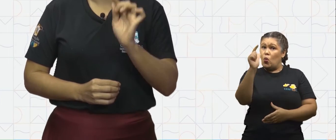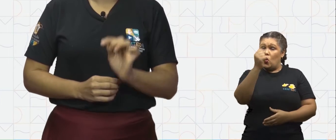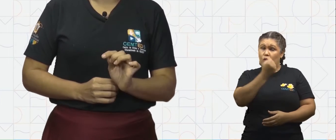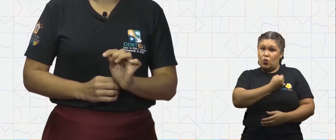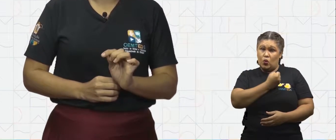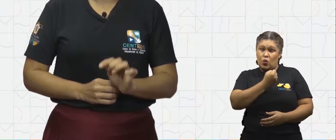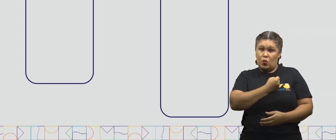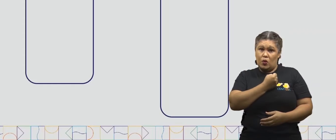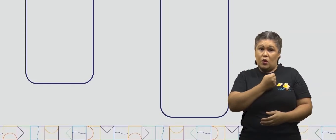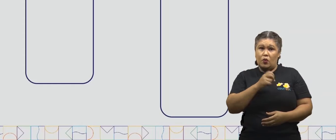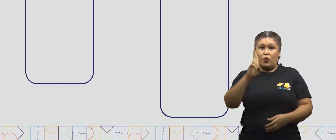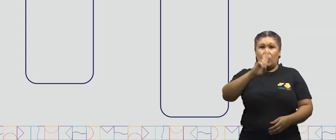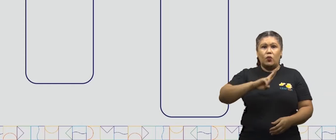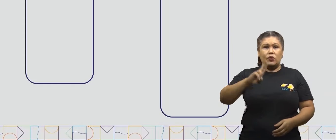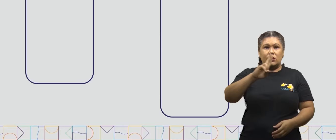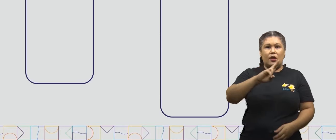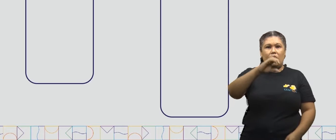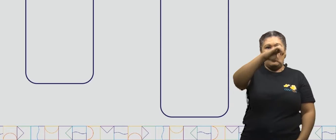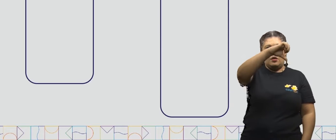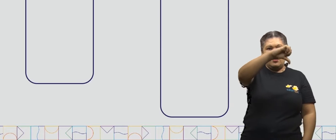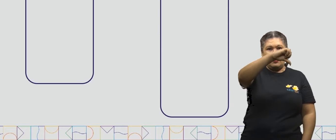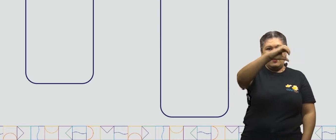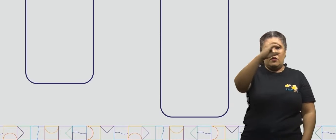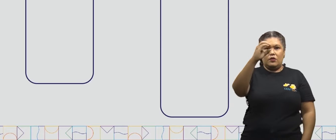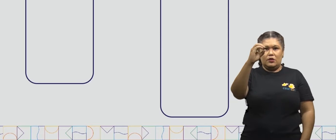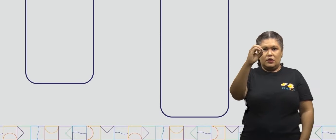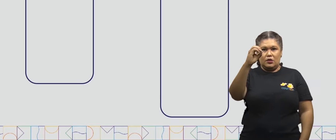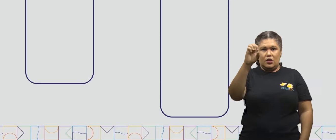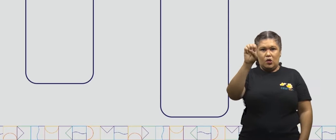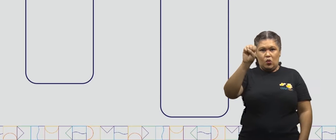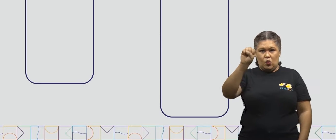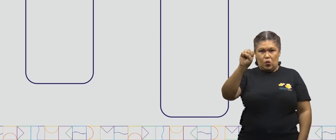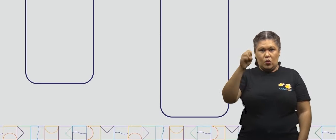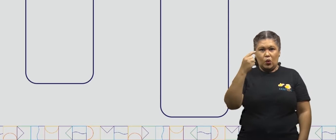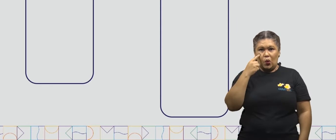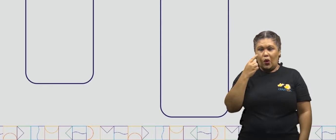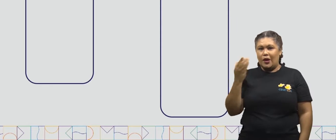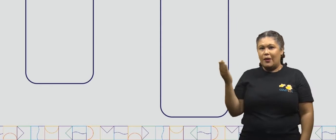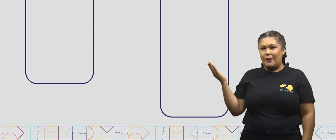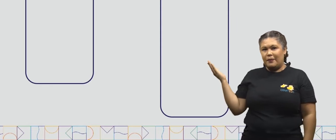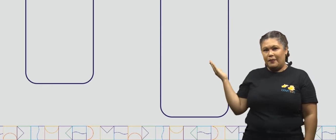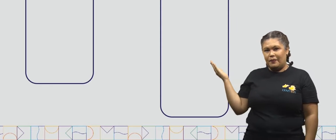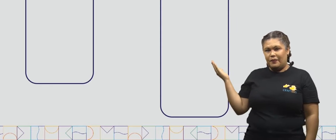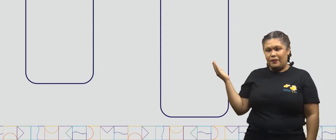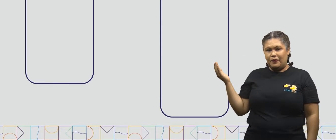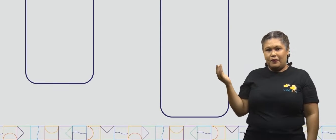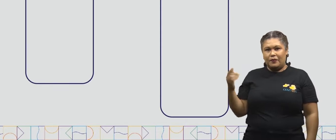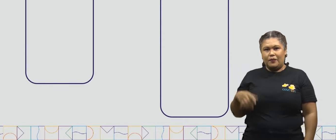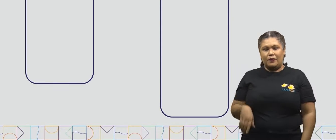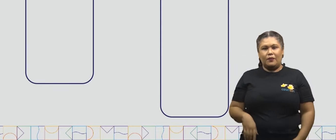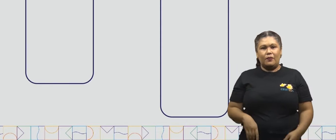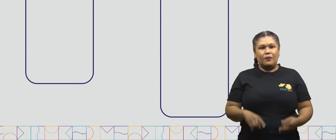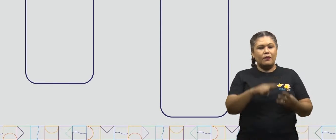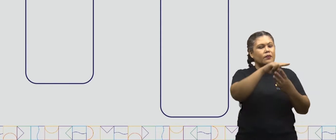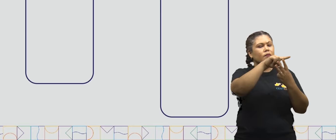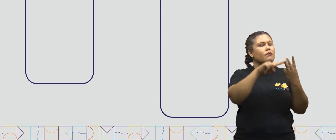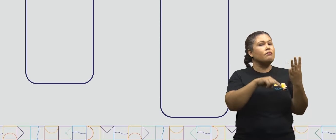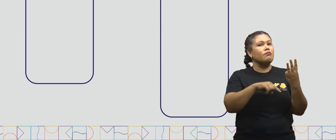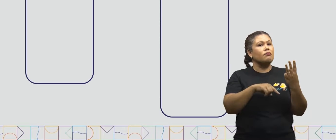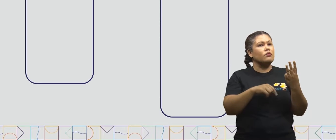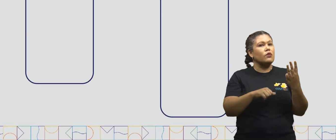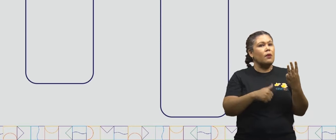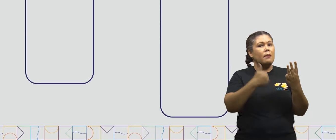os algarismos 9, 0 e 8. O primeiro número vai